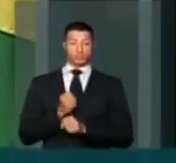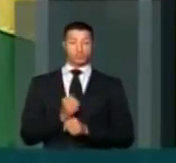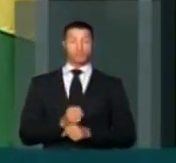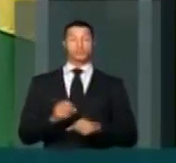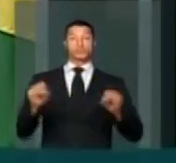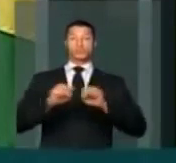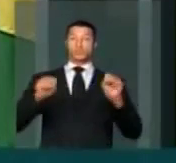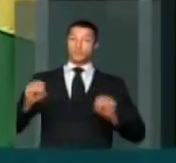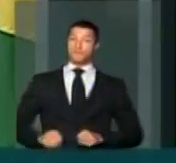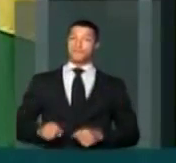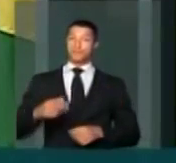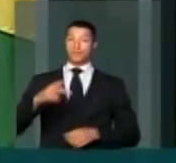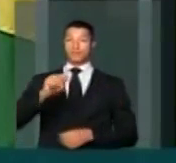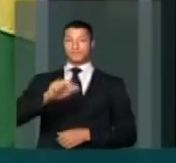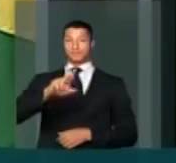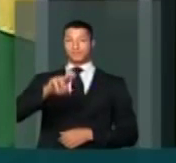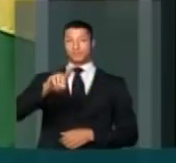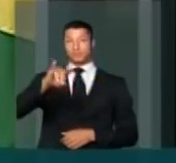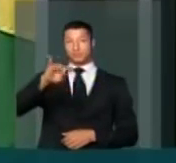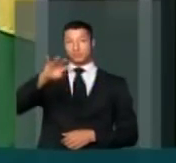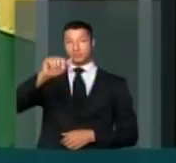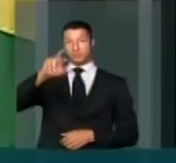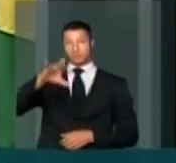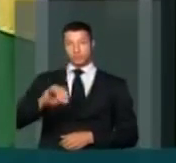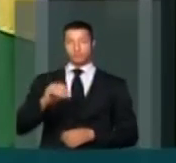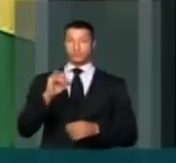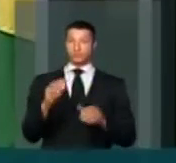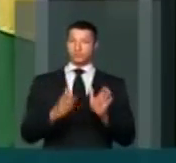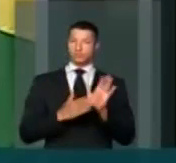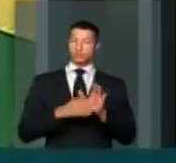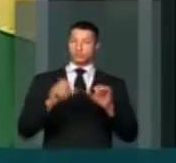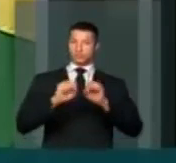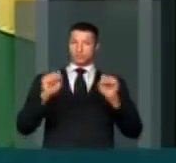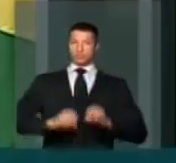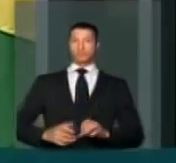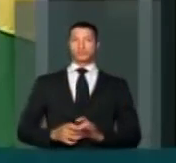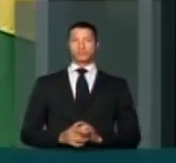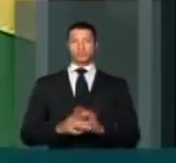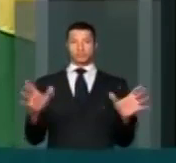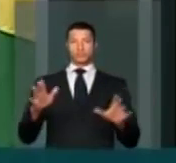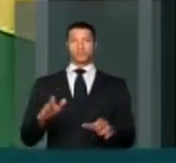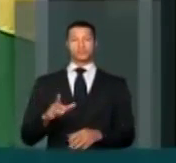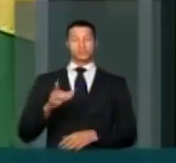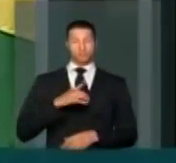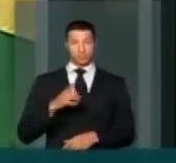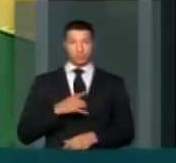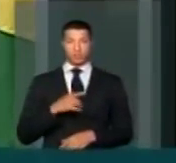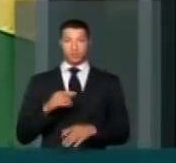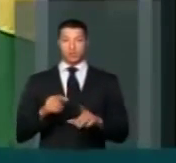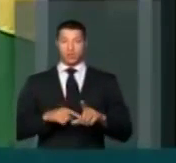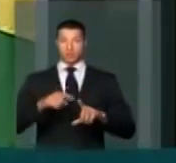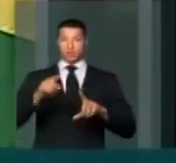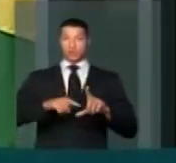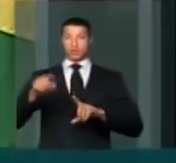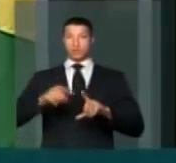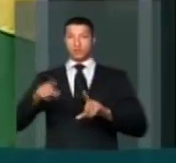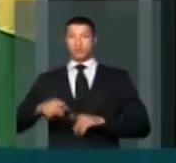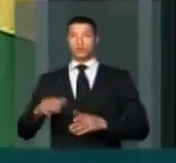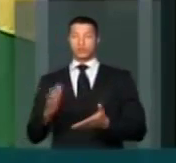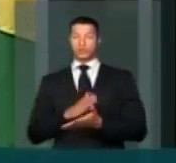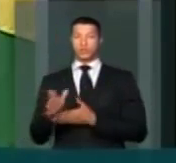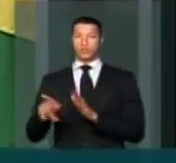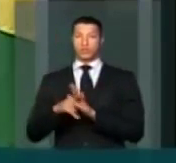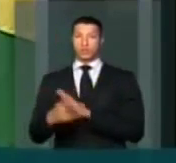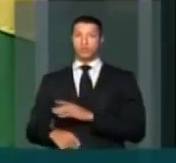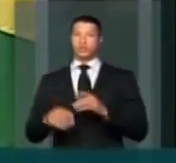atual sistema partidário, se é possível tratá-lo como sistema, permitiu a estonteante inflação de siglas, algumas